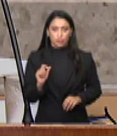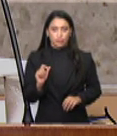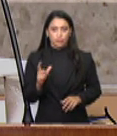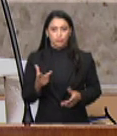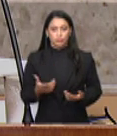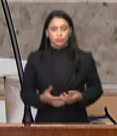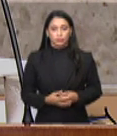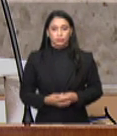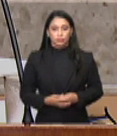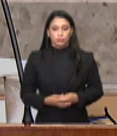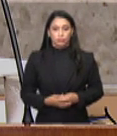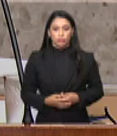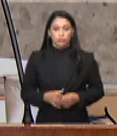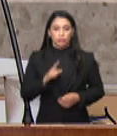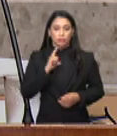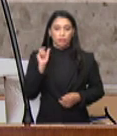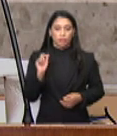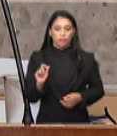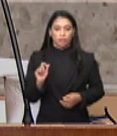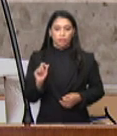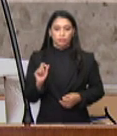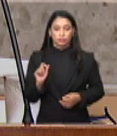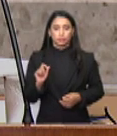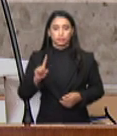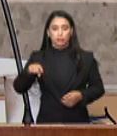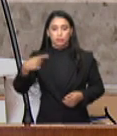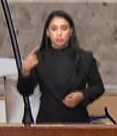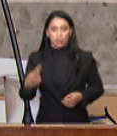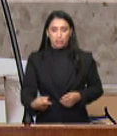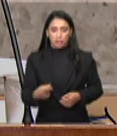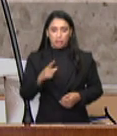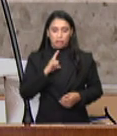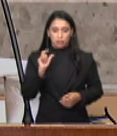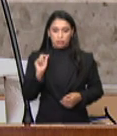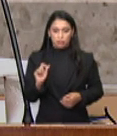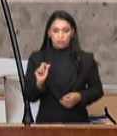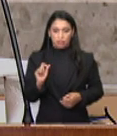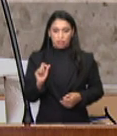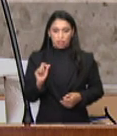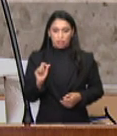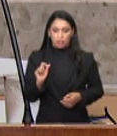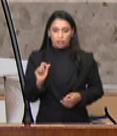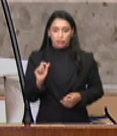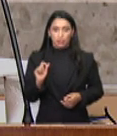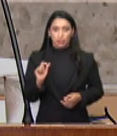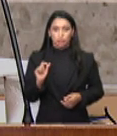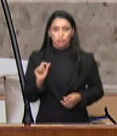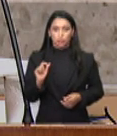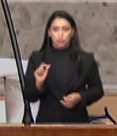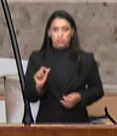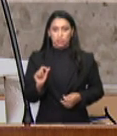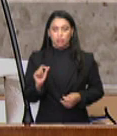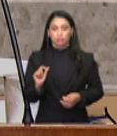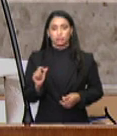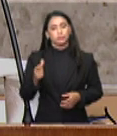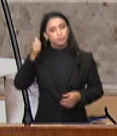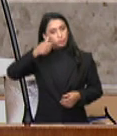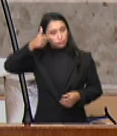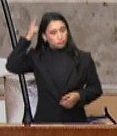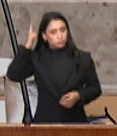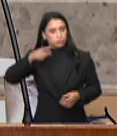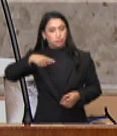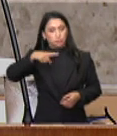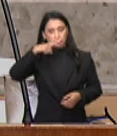majoritariamente laranja, amarelo e verde. Após os votos dos ministros Carmen Lúcia, relatora, Alexandre de Moraes,